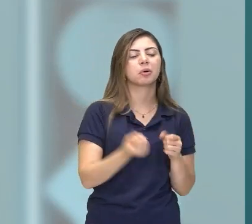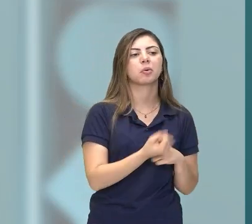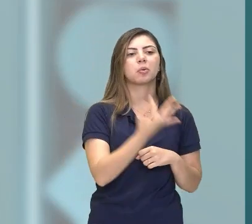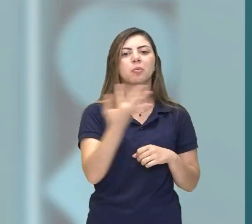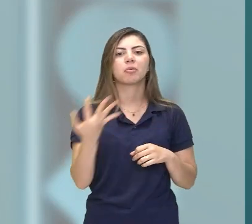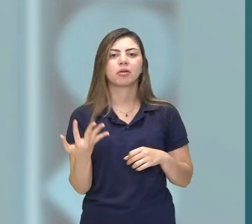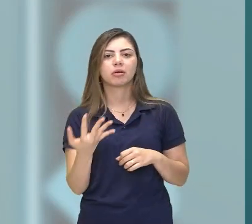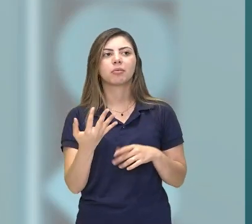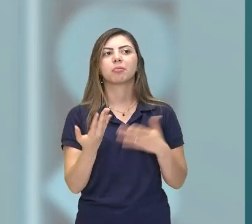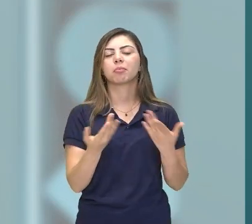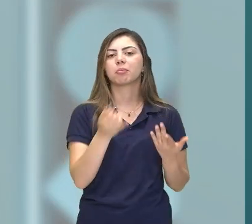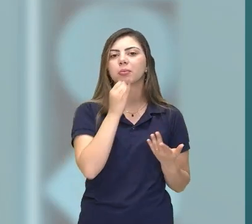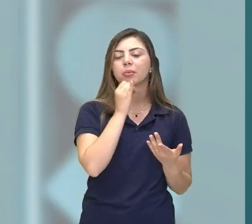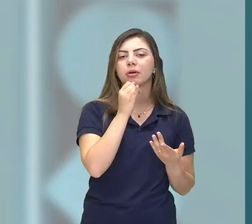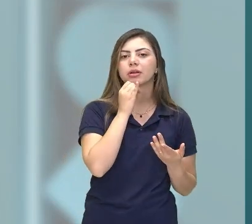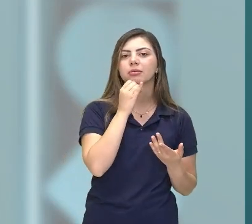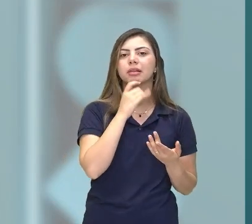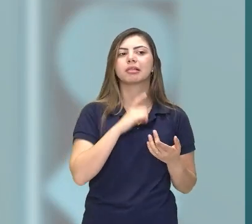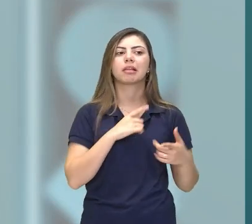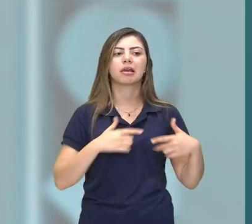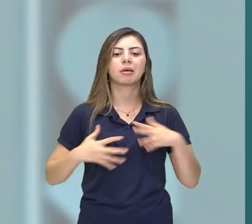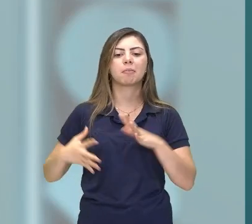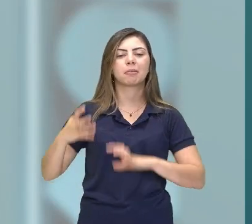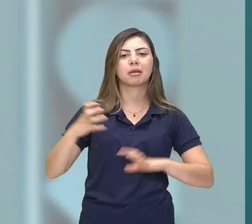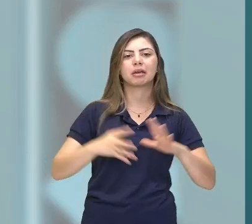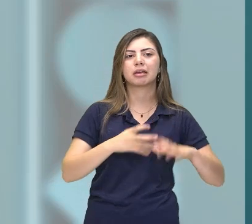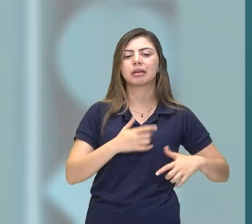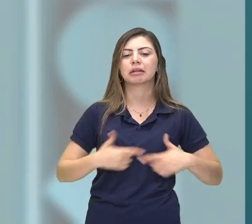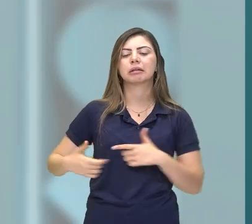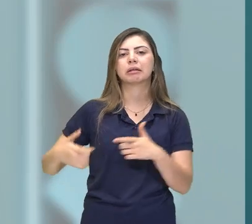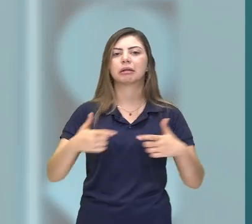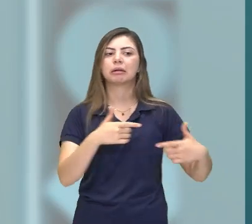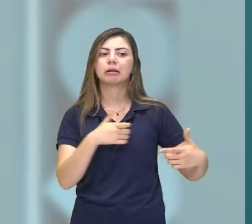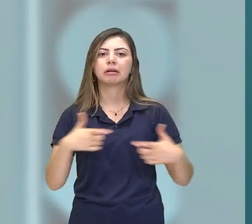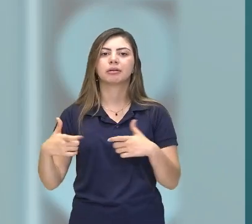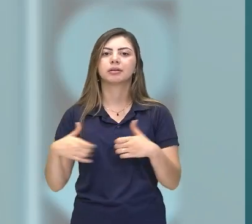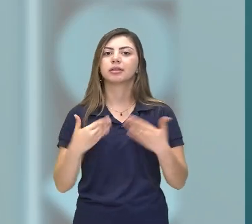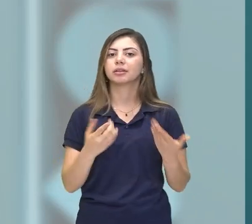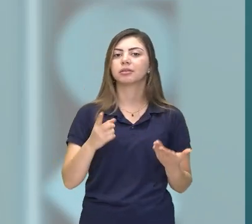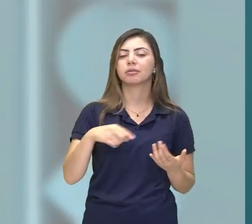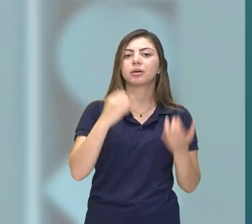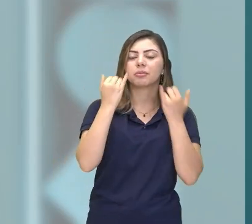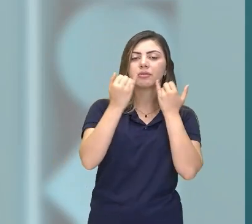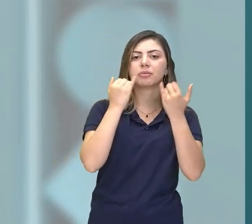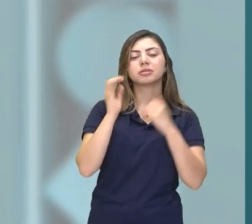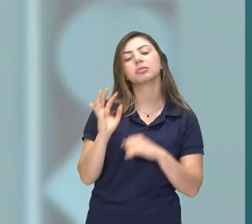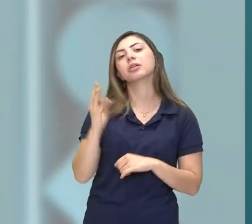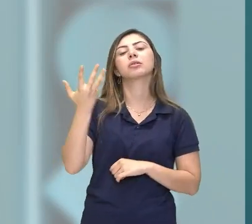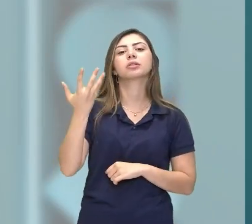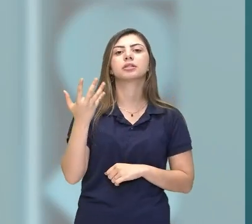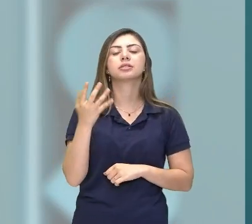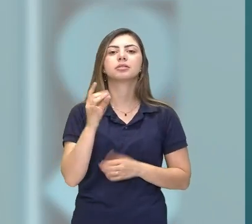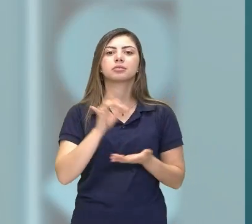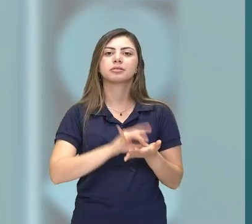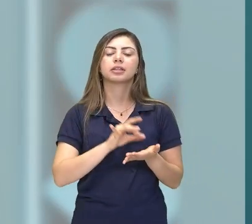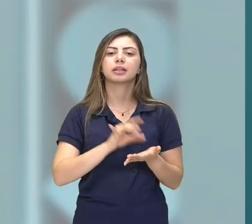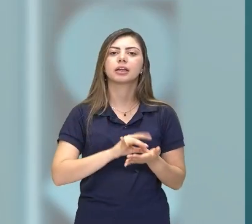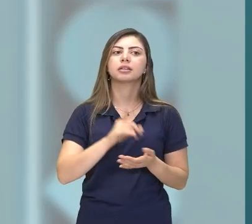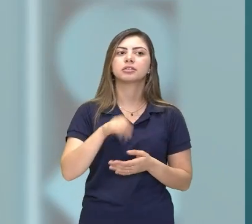entre agricultores e entre indígenas. Isso é uma notícia. Você quer relatar um fato, aconteceu uma morte, aconteceu uma